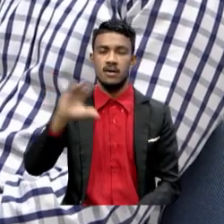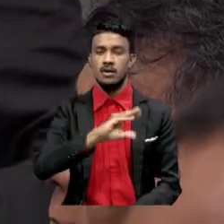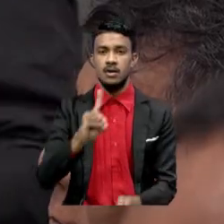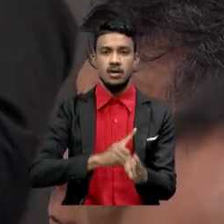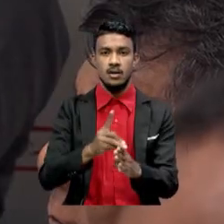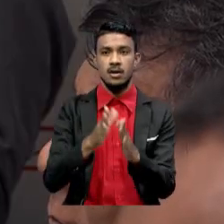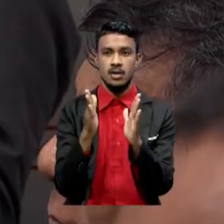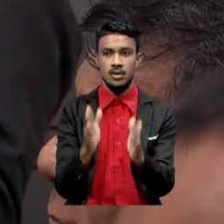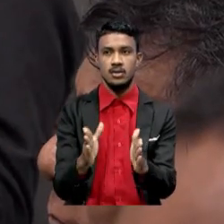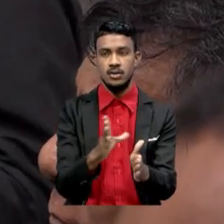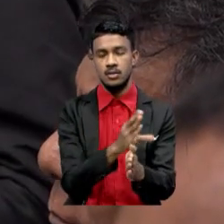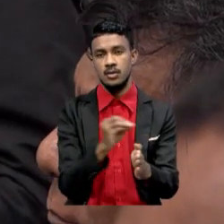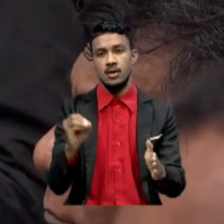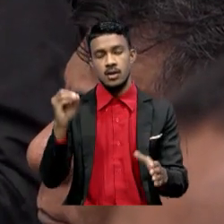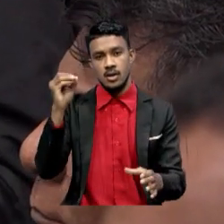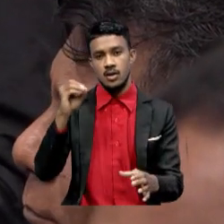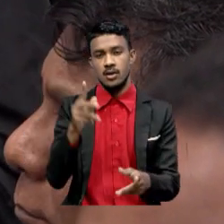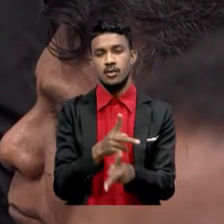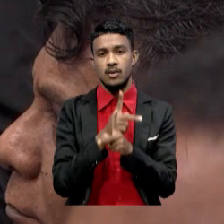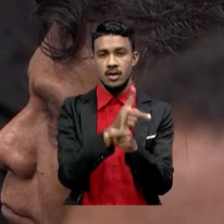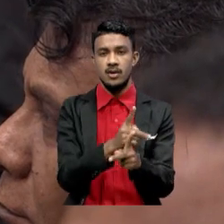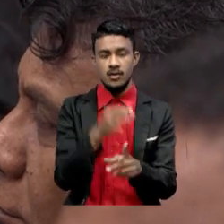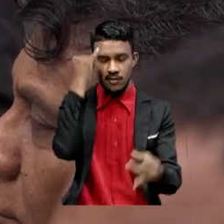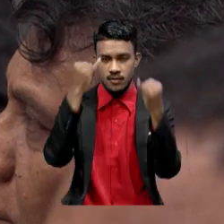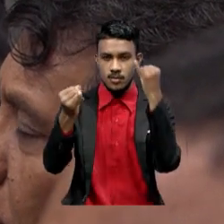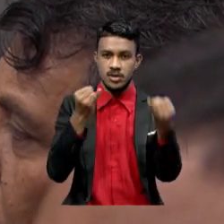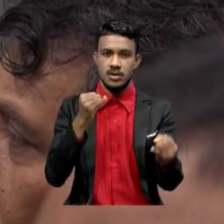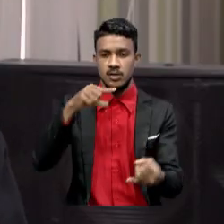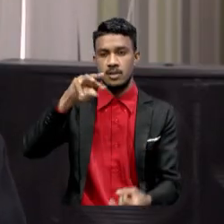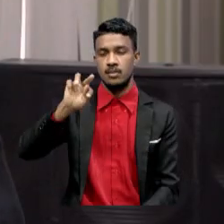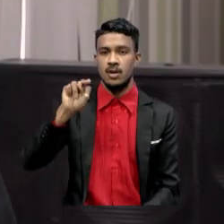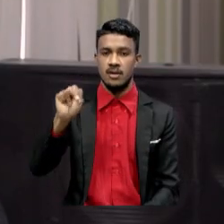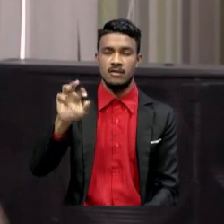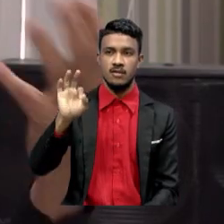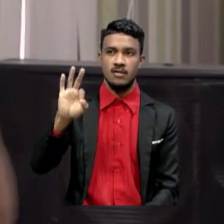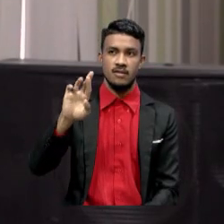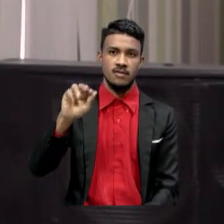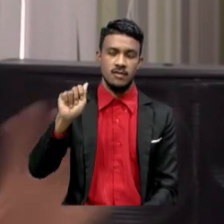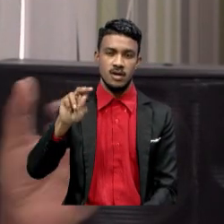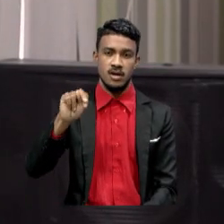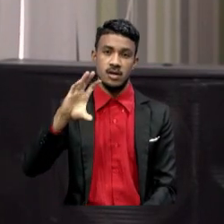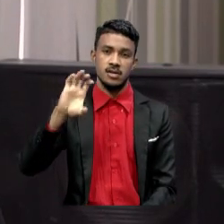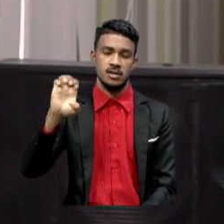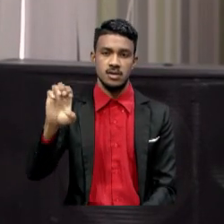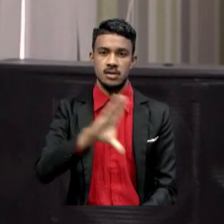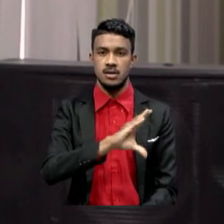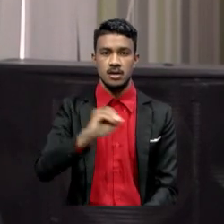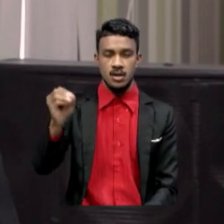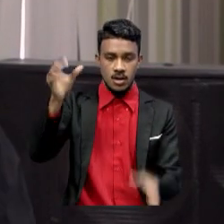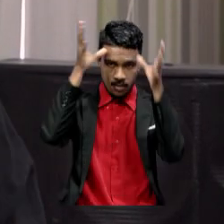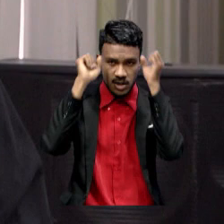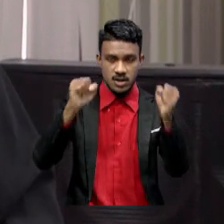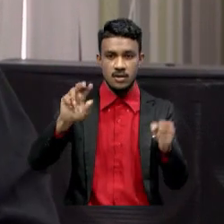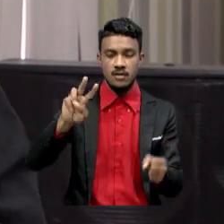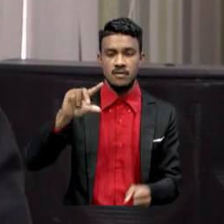Relações Externas Controlo Qualidade na Formação GMN Francedes Suni, Presidente Conselho Imprensa Virgílio